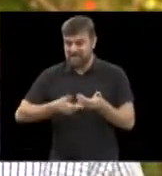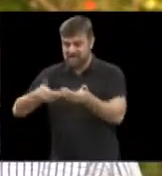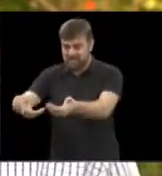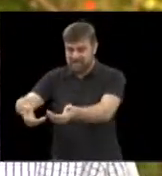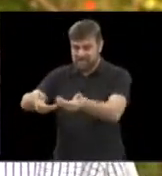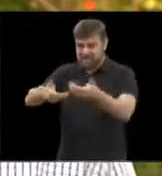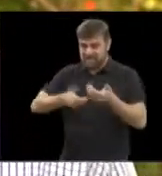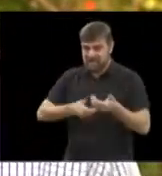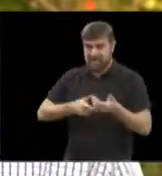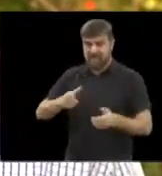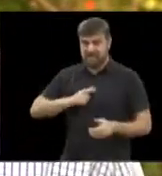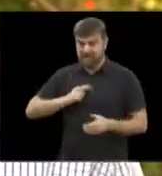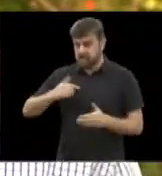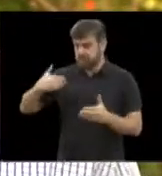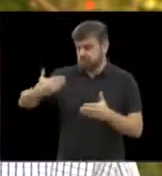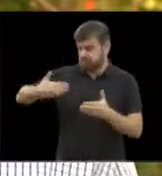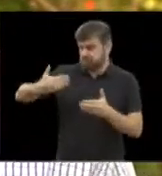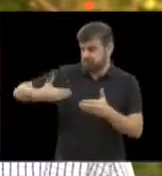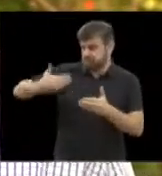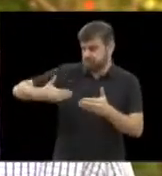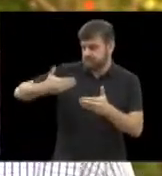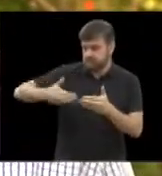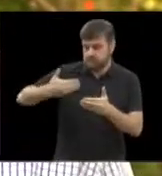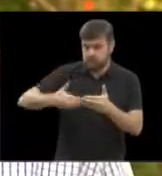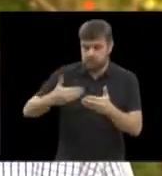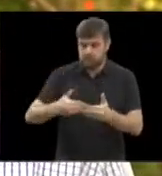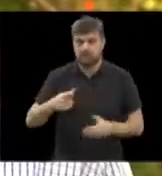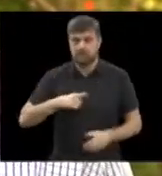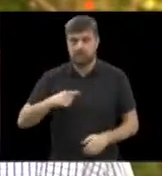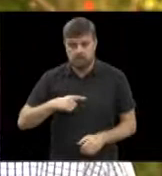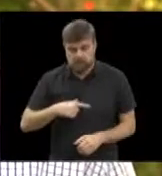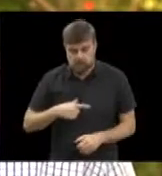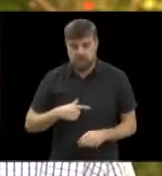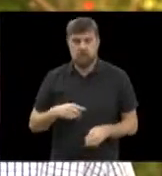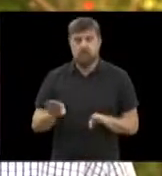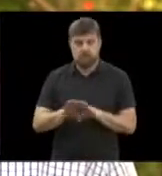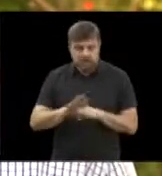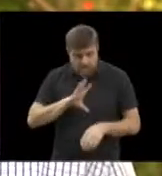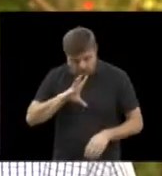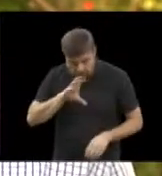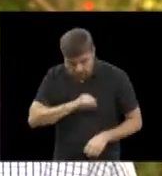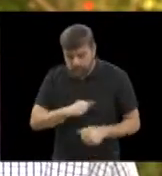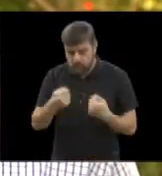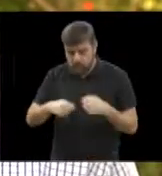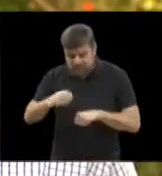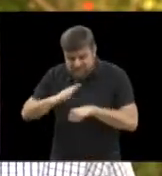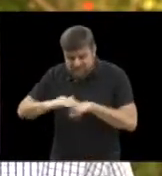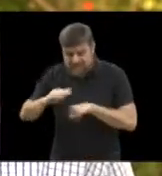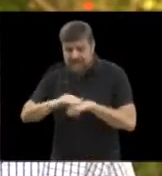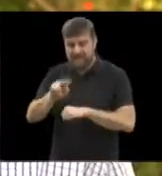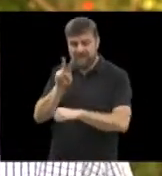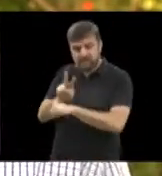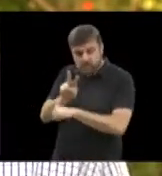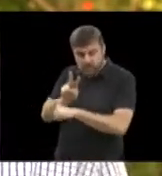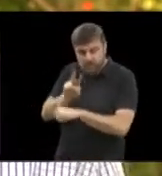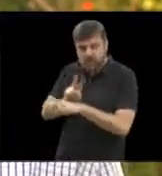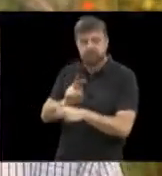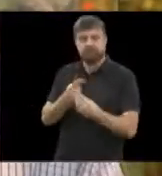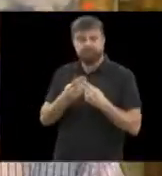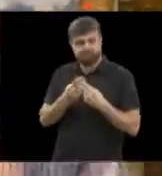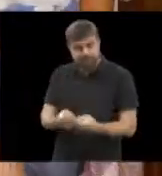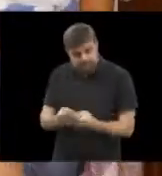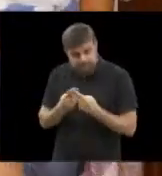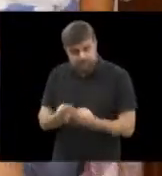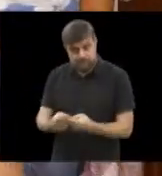além da gestação. E esse processo é um processo que demanda também muito amor, muito carinho, muito cuidado, muita